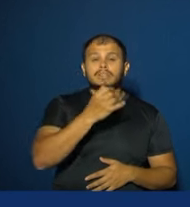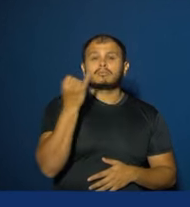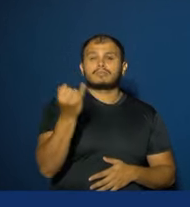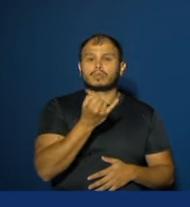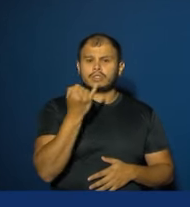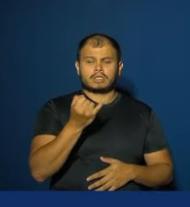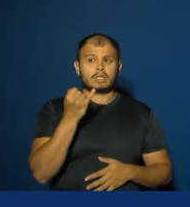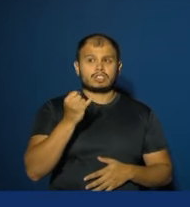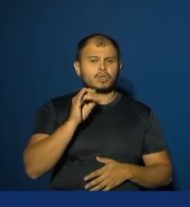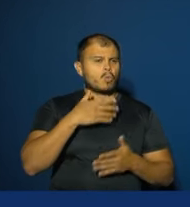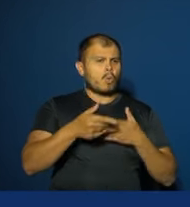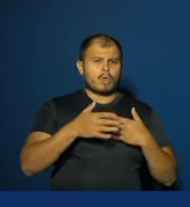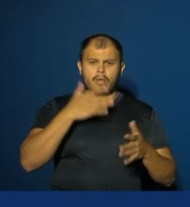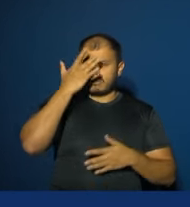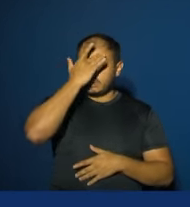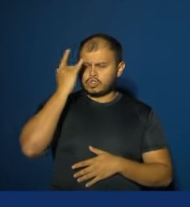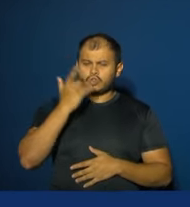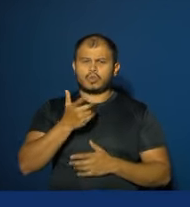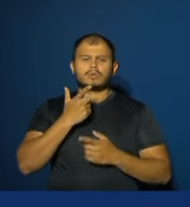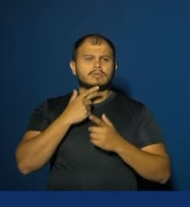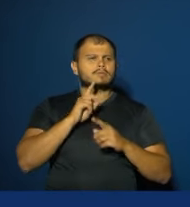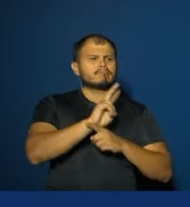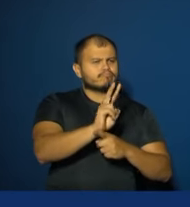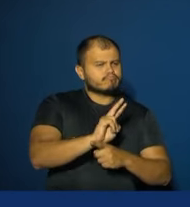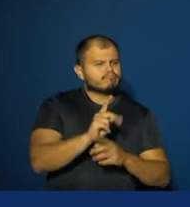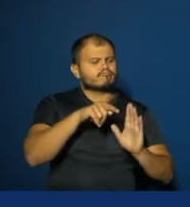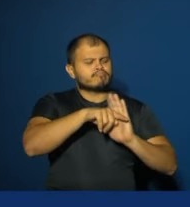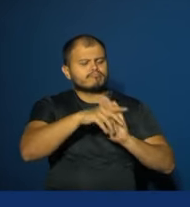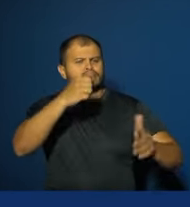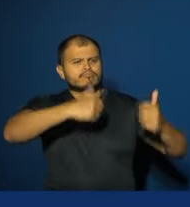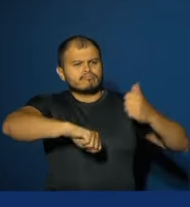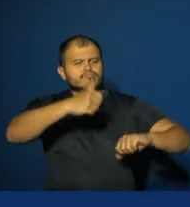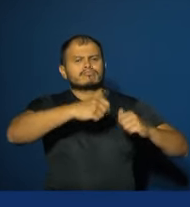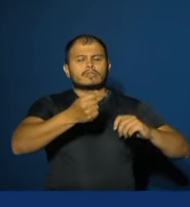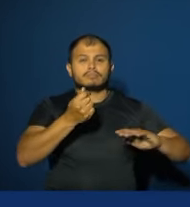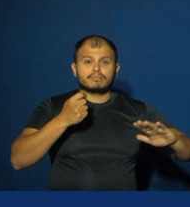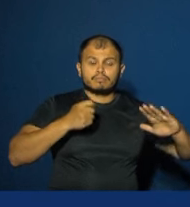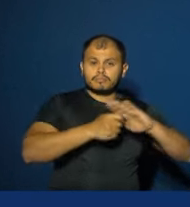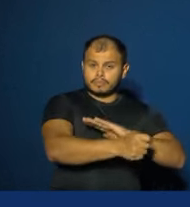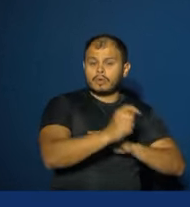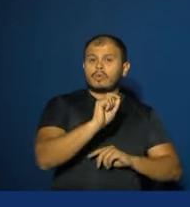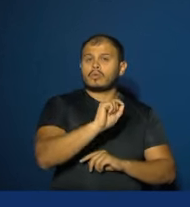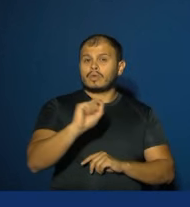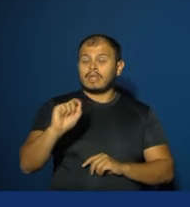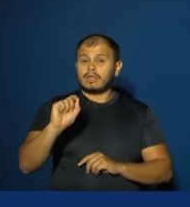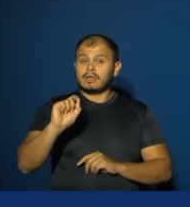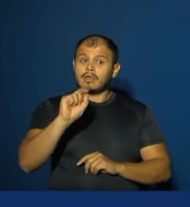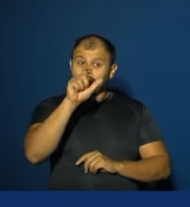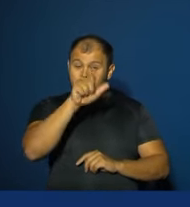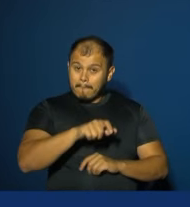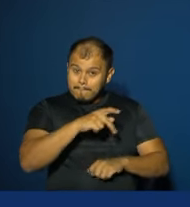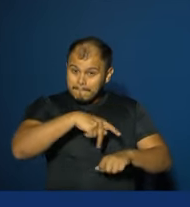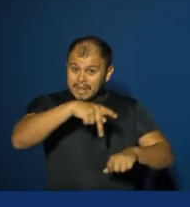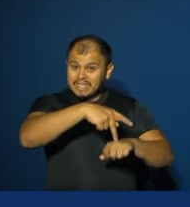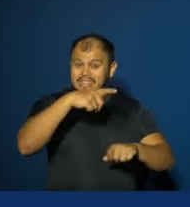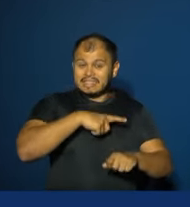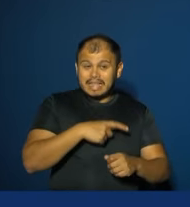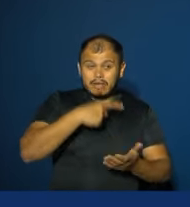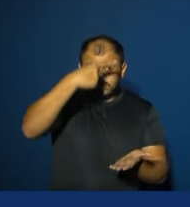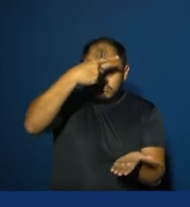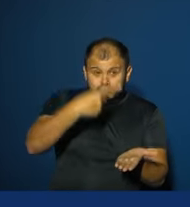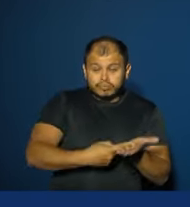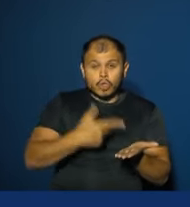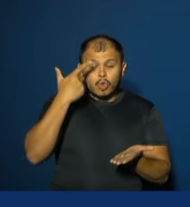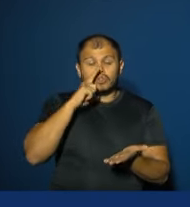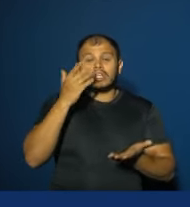qualquer investidor, para qualquer analista internacional que olha para o país, é saber se esse país tem compromisso com a busca